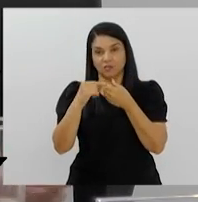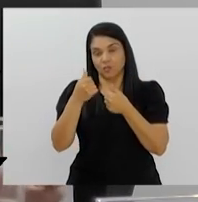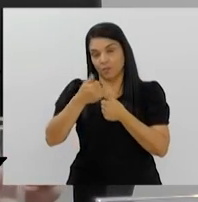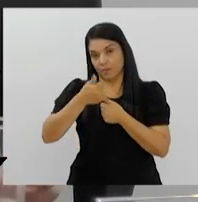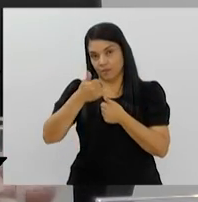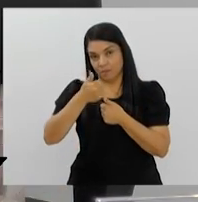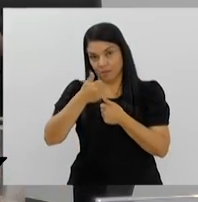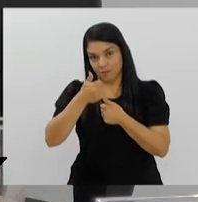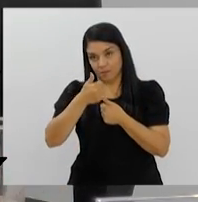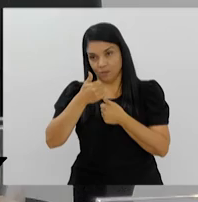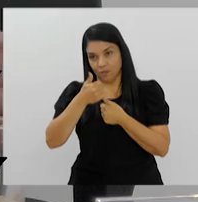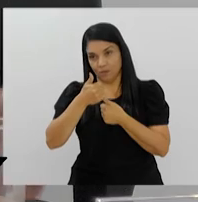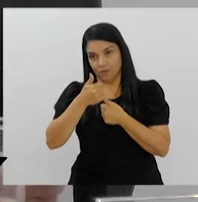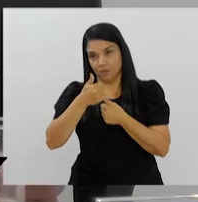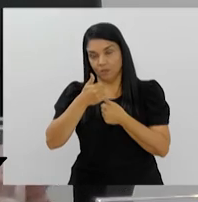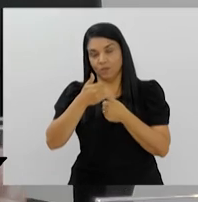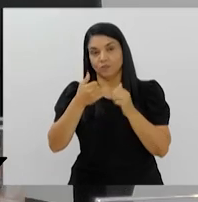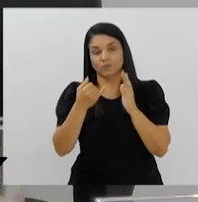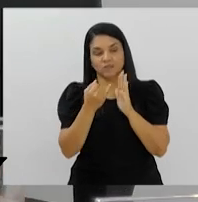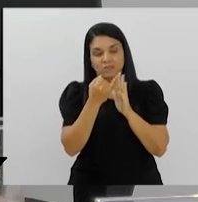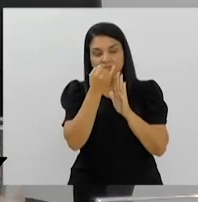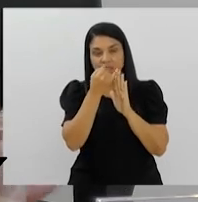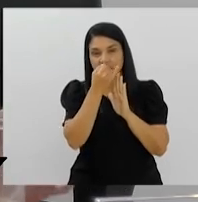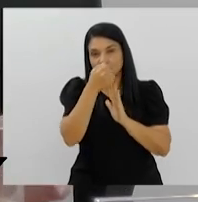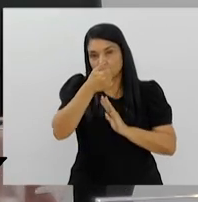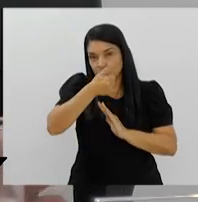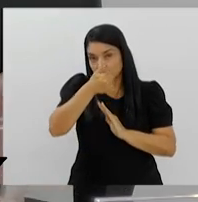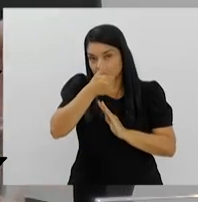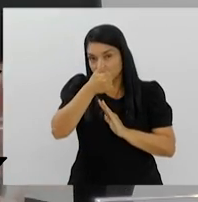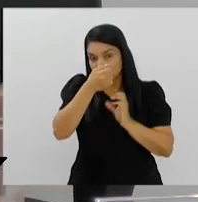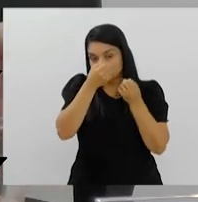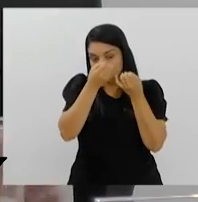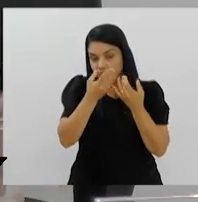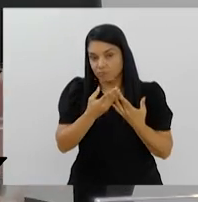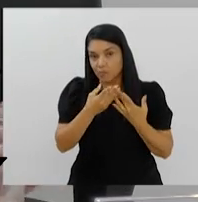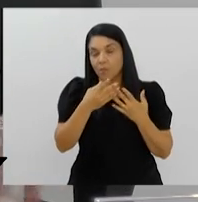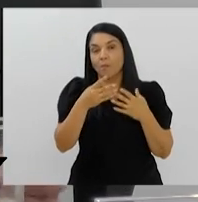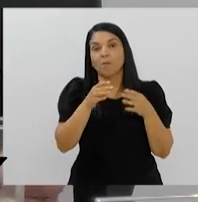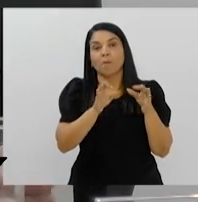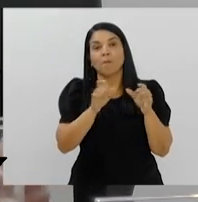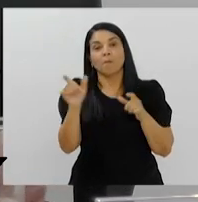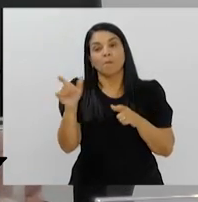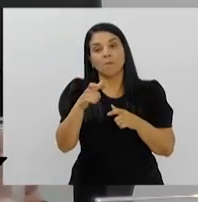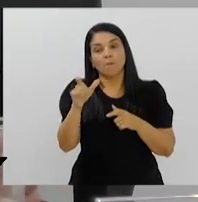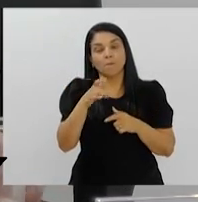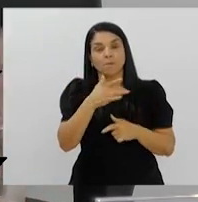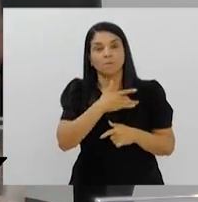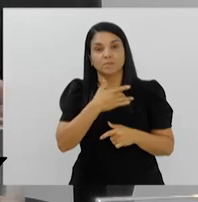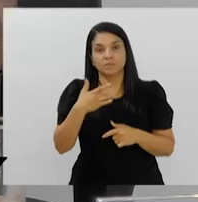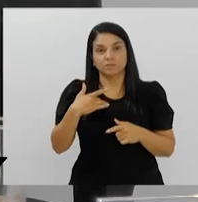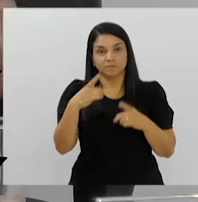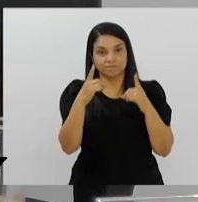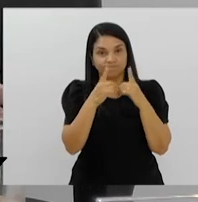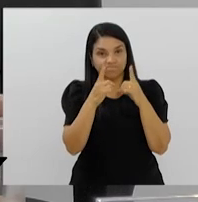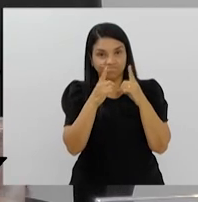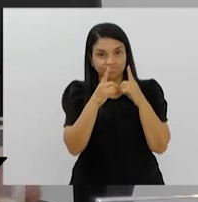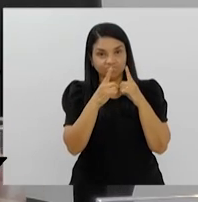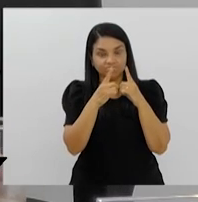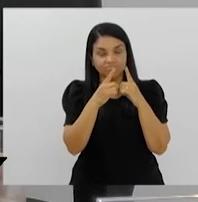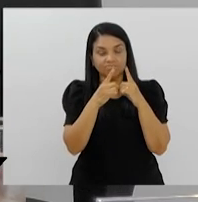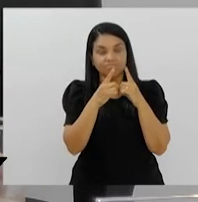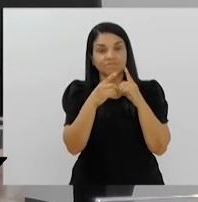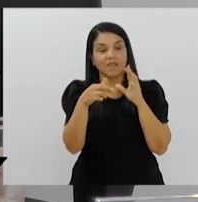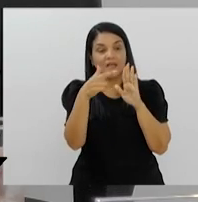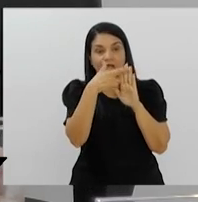mencionei mas no inciso primeiro dela ela diz o seguinte plano de assistência à saúde essa regra Vale também para